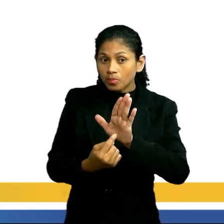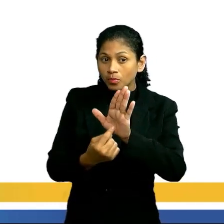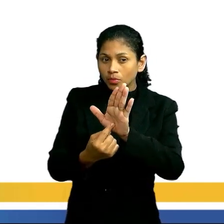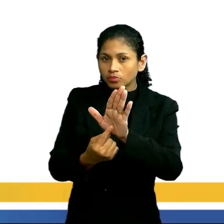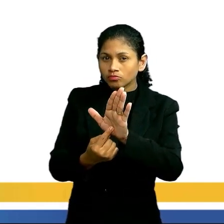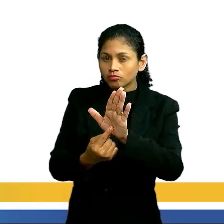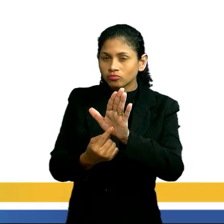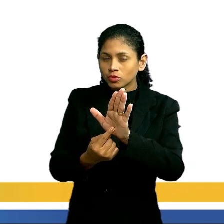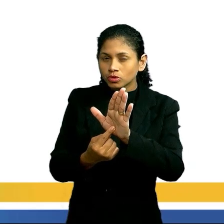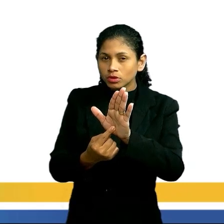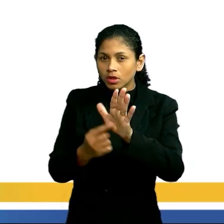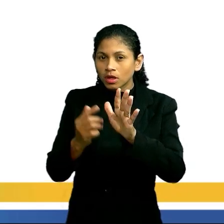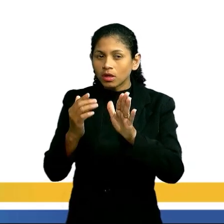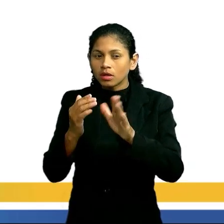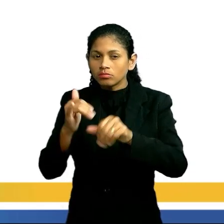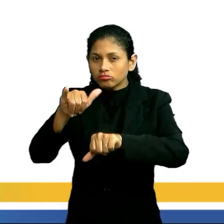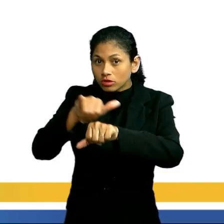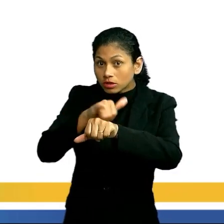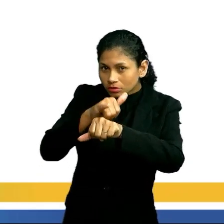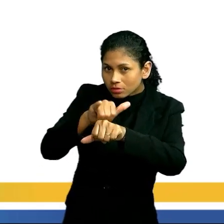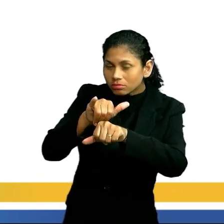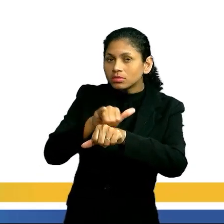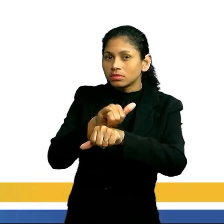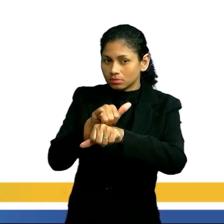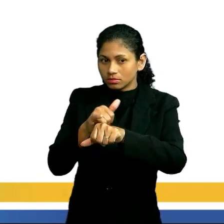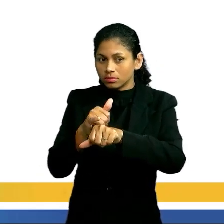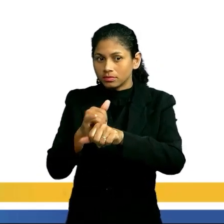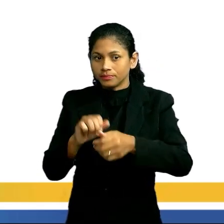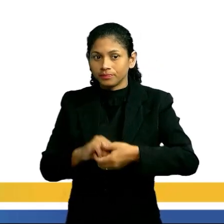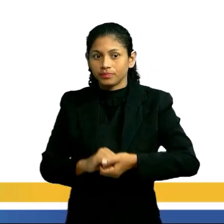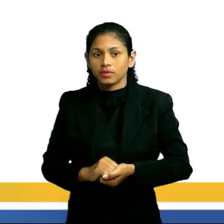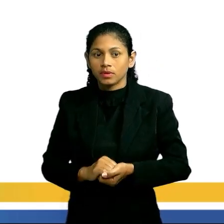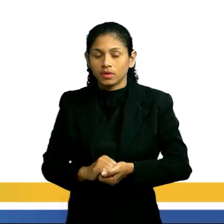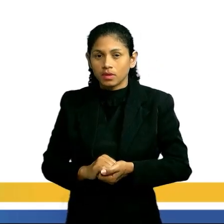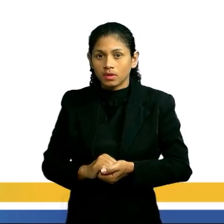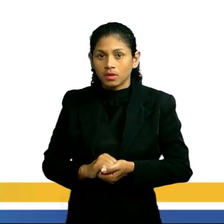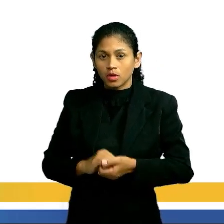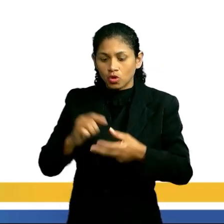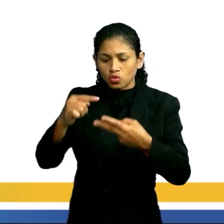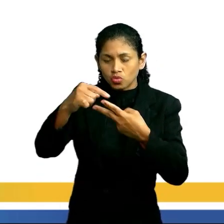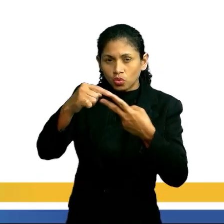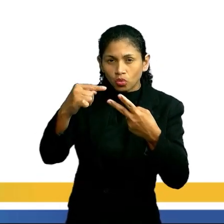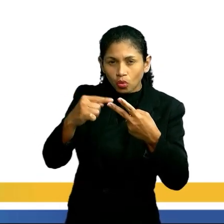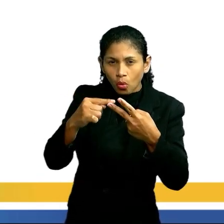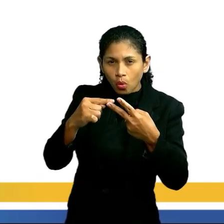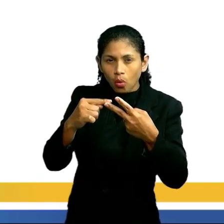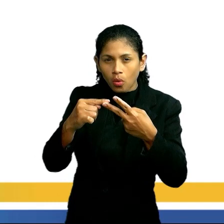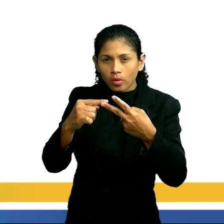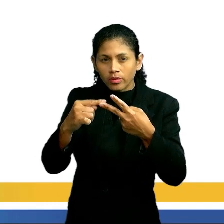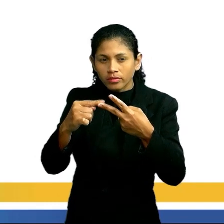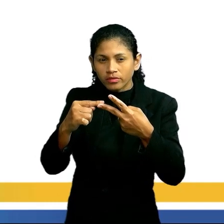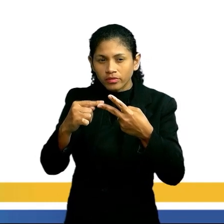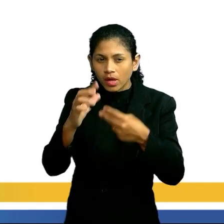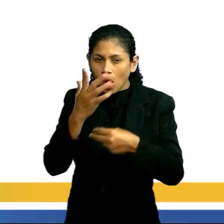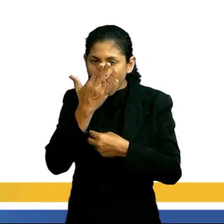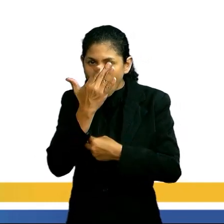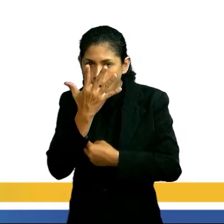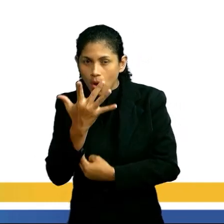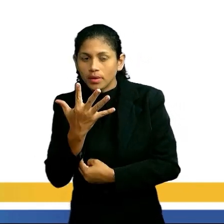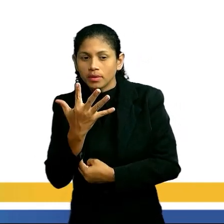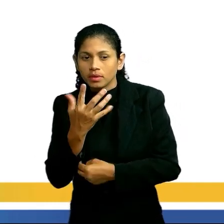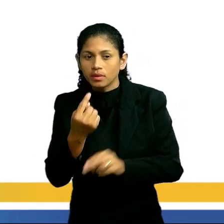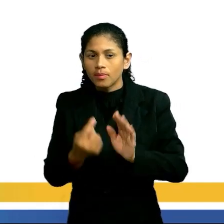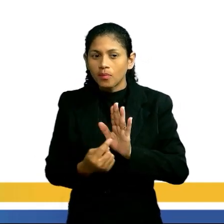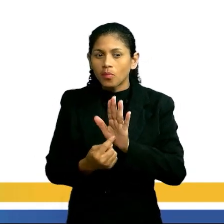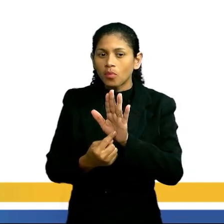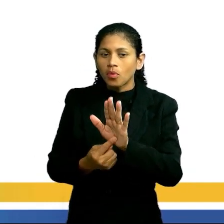Esses indivíduos marcados, né? Indivíduos marcados 2, o 3 e o 4 na geração 1, repara